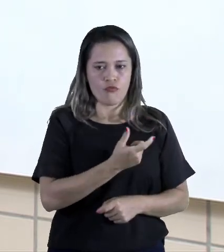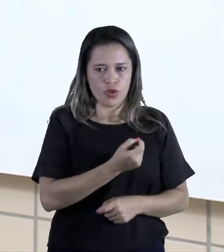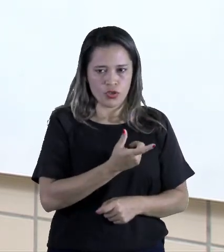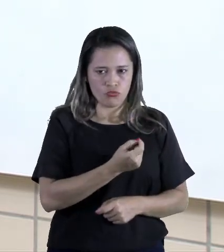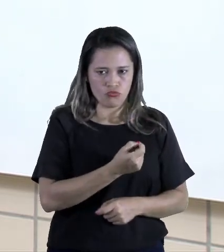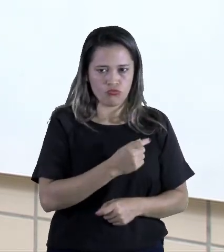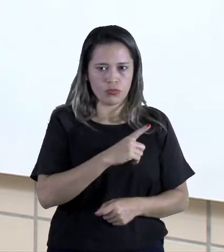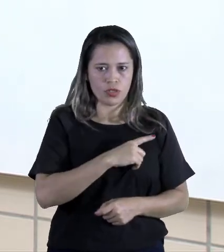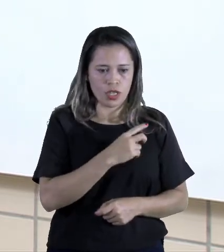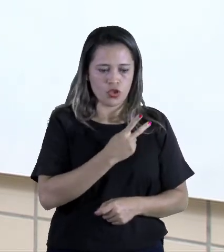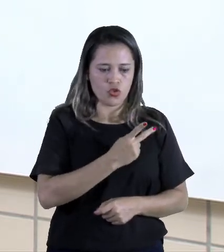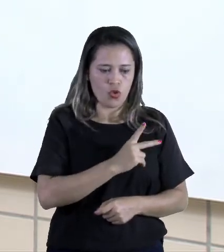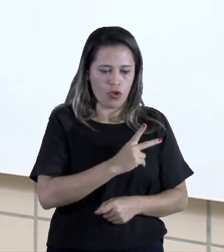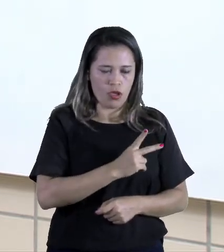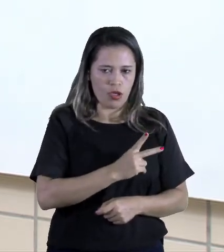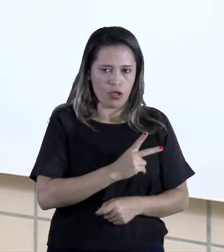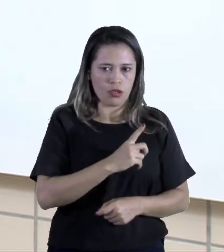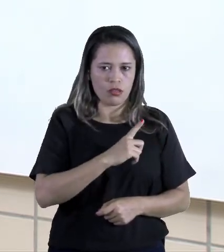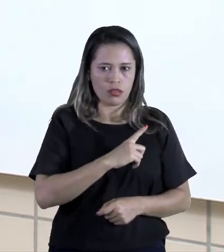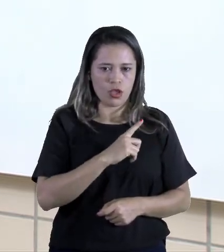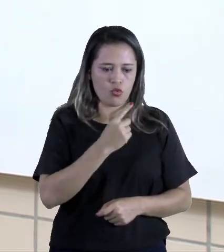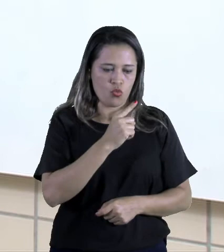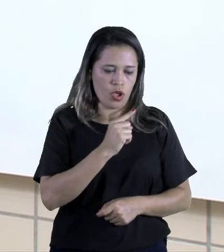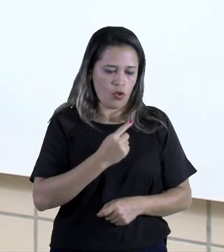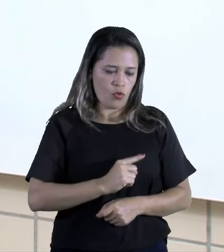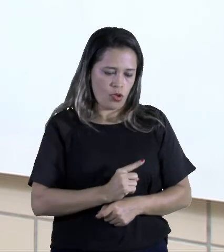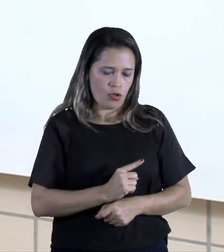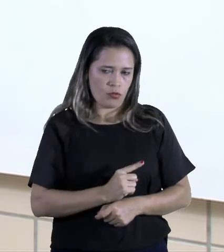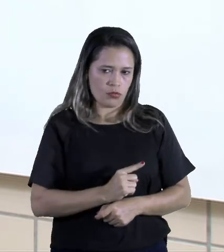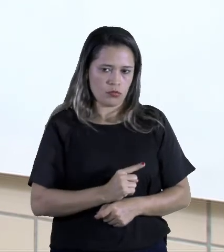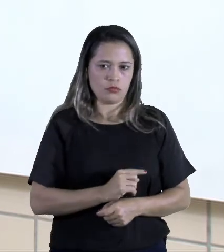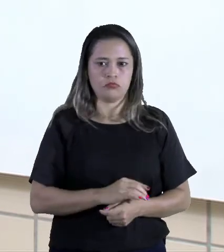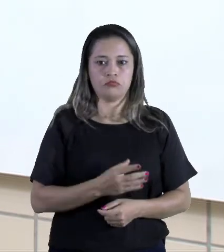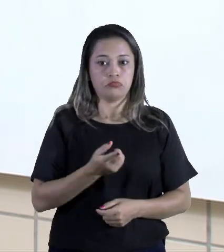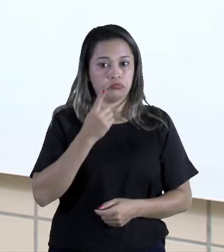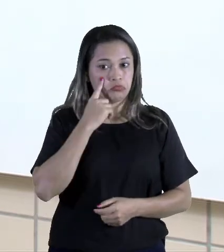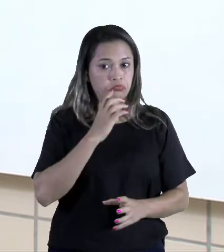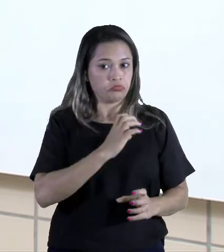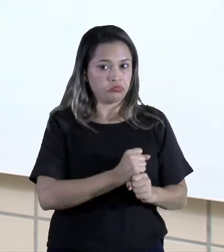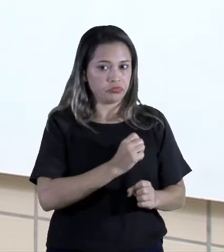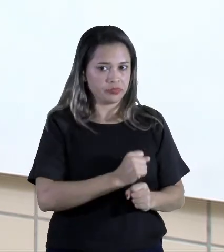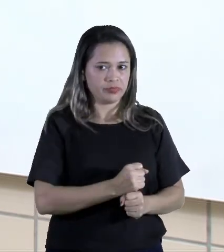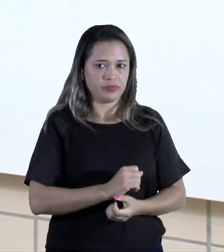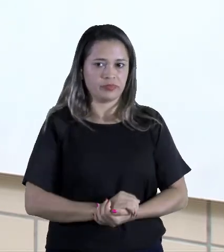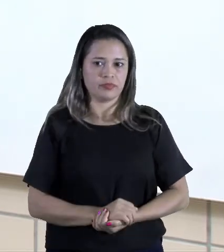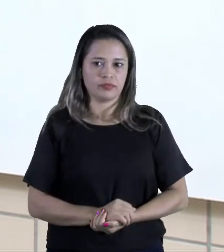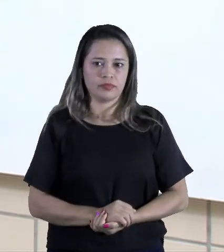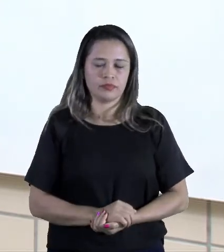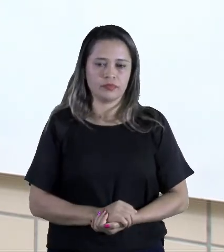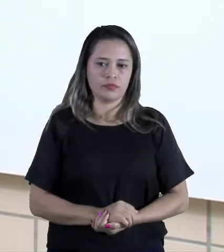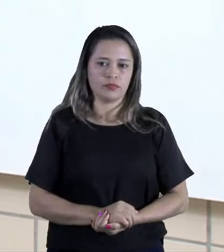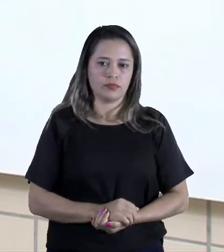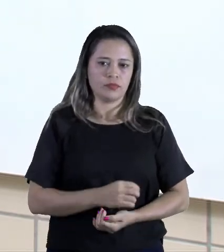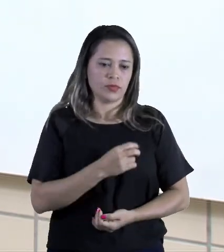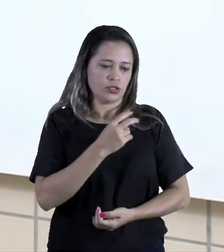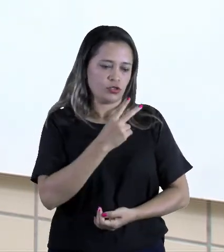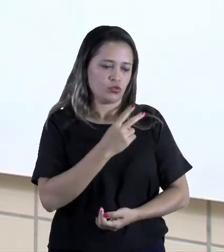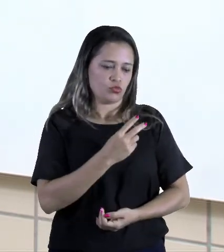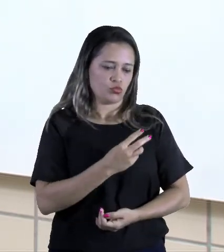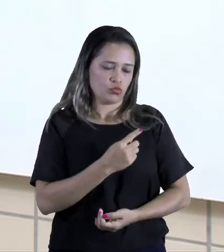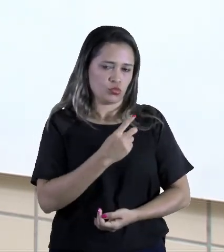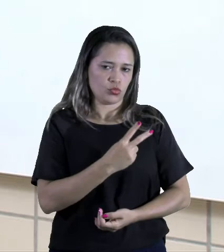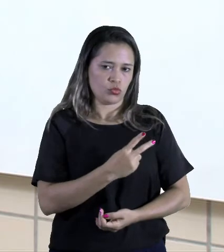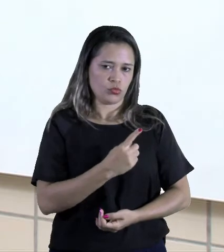de 2 e tenho duas moedas de R$1. Vamos ver quanto que isso vai dar. Ó, 2 mais 1, 3 mais